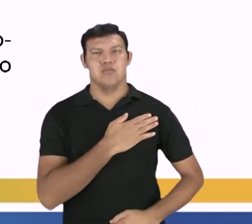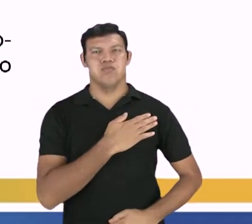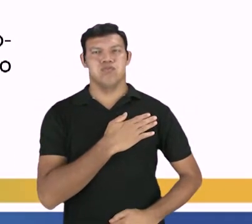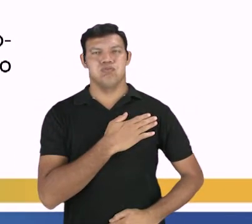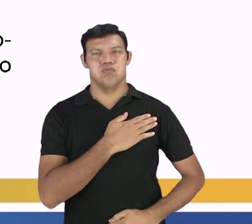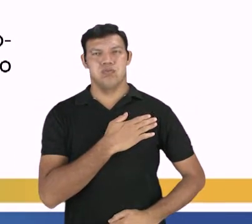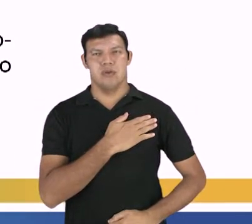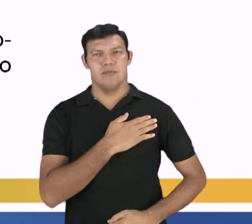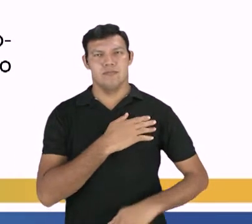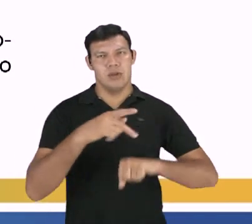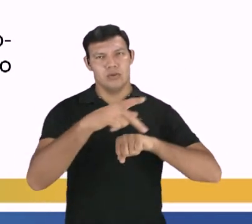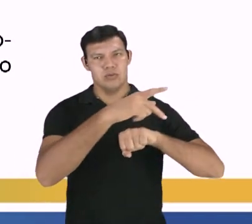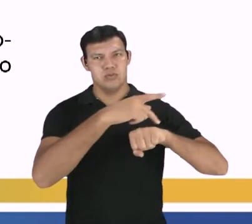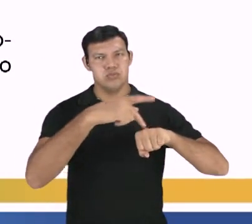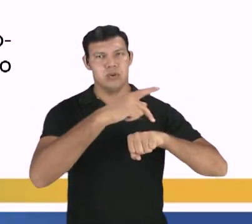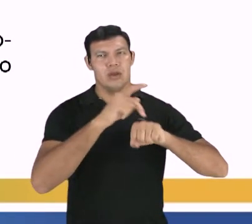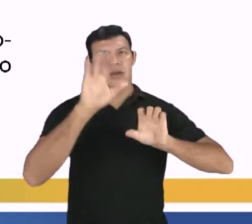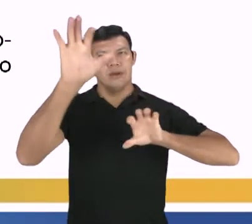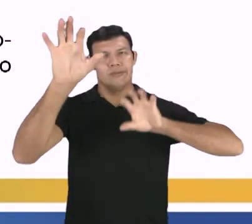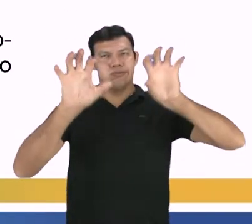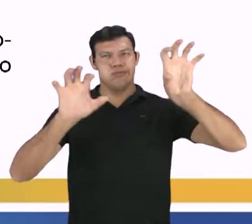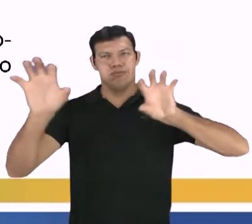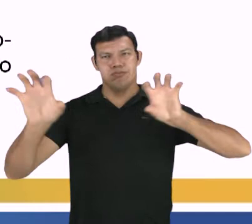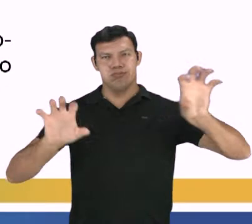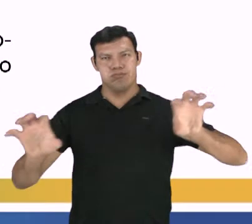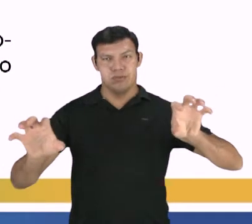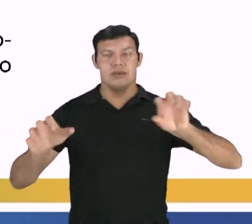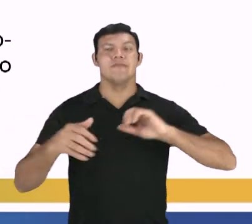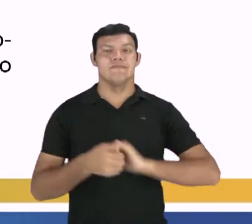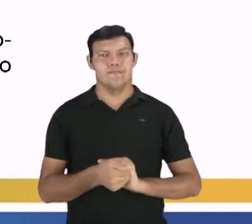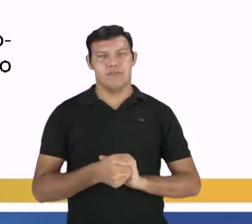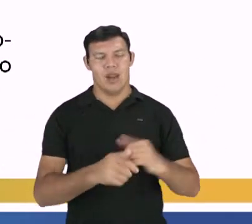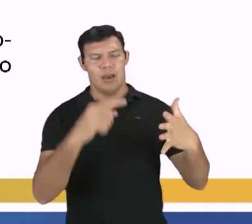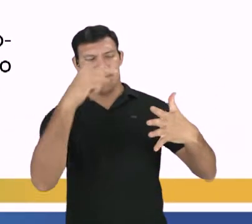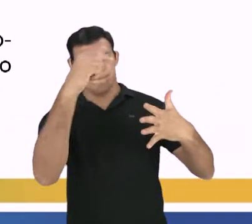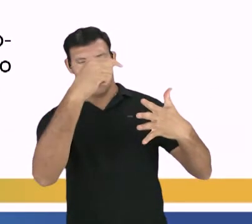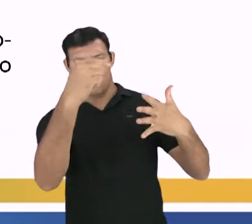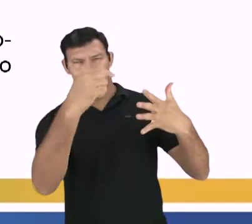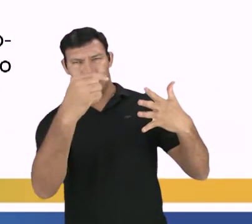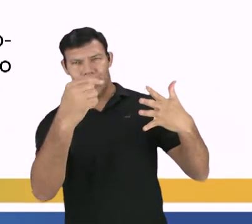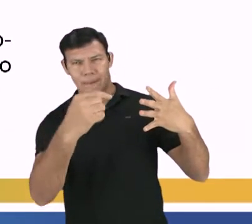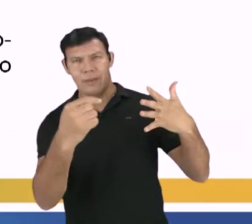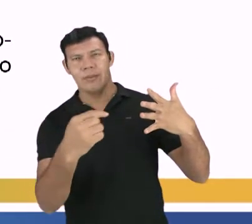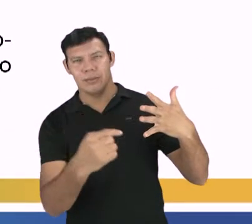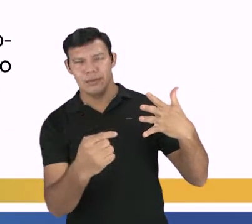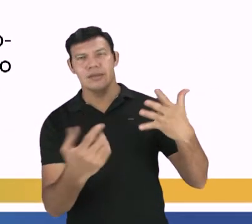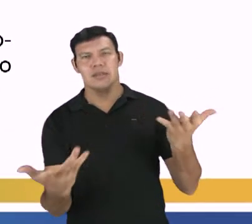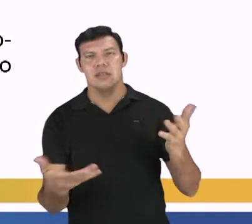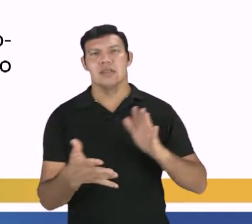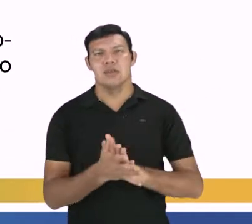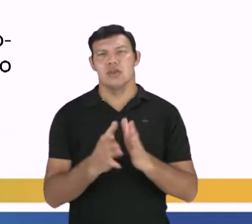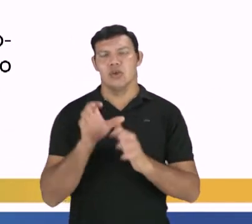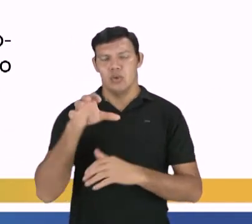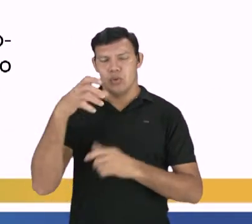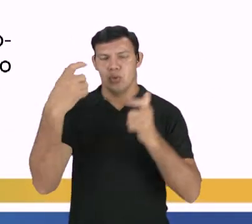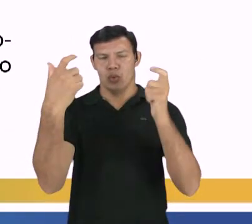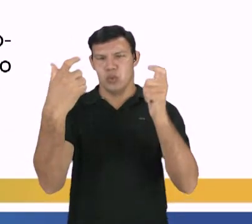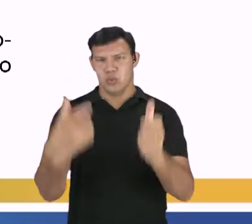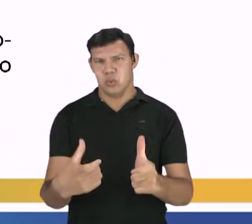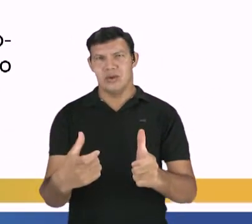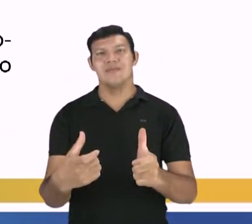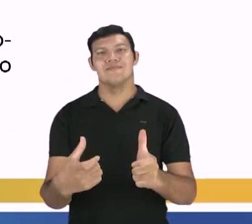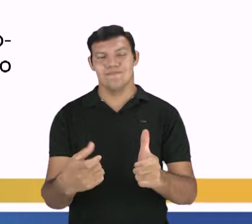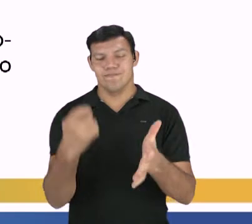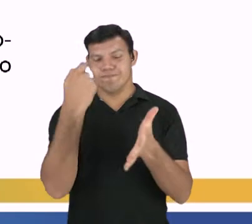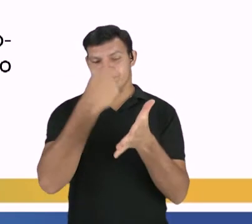patriótica, regional, todos aquelas defesas ali da localidade onde se encontravam